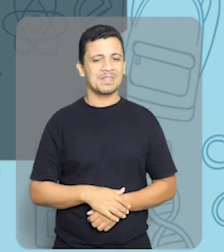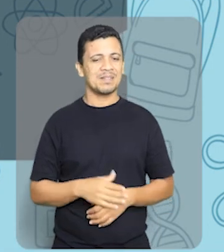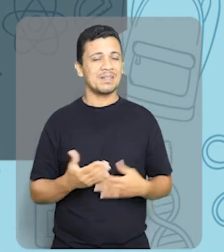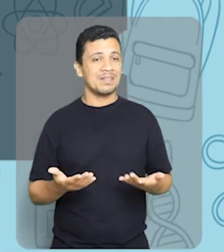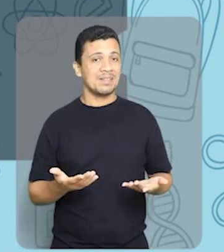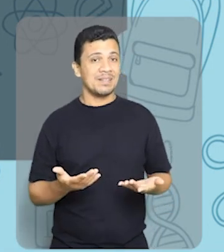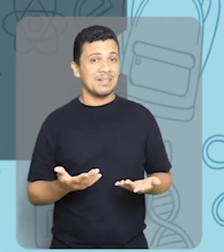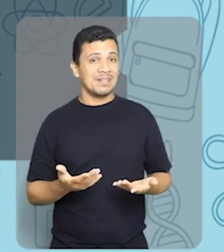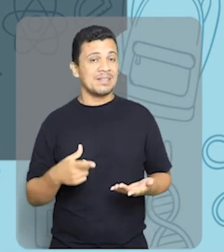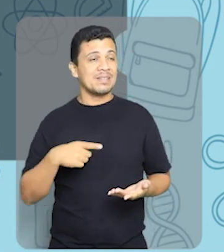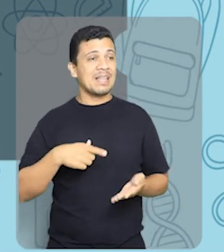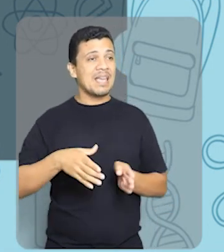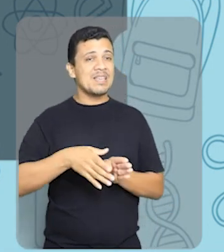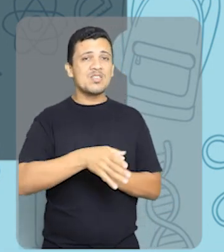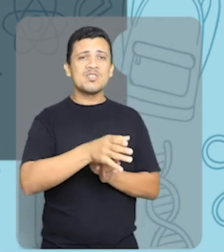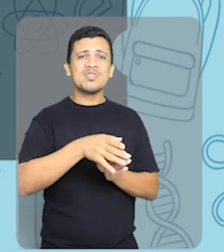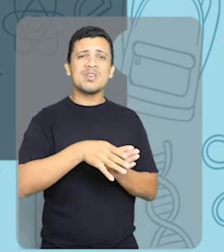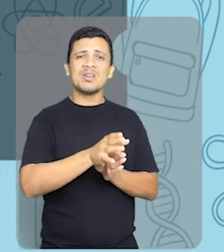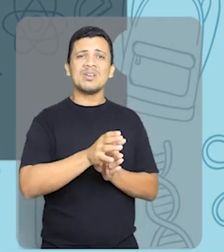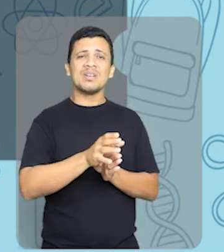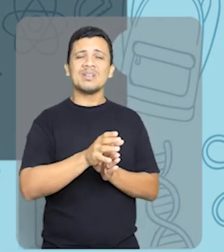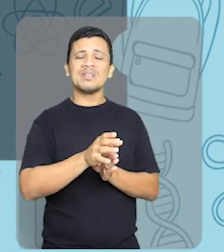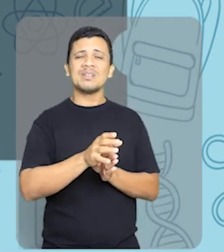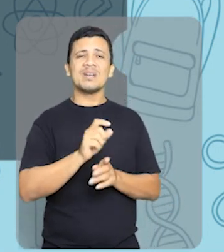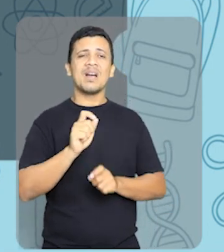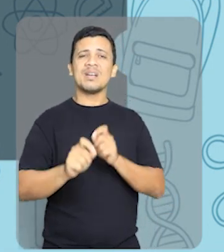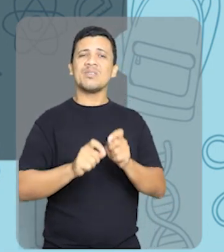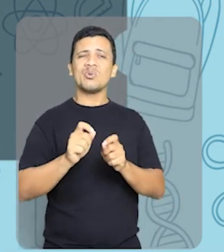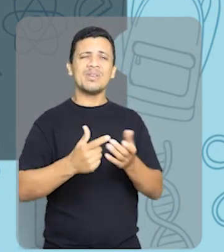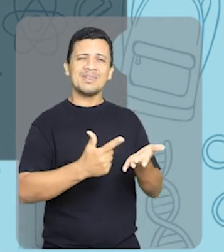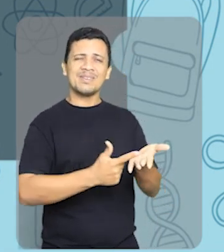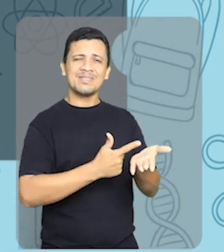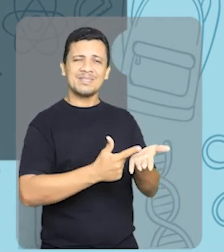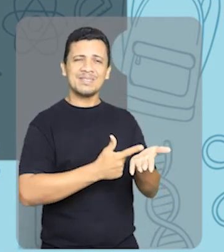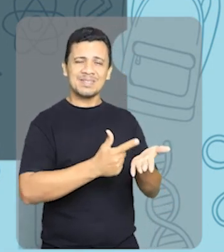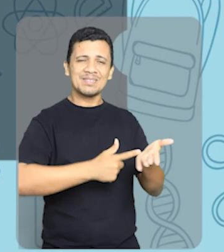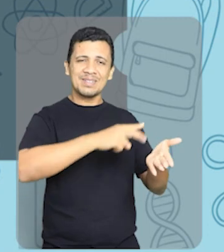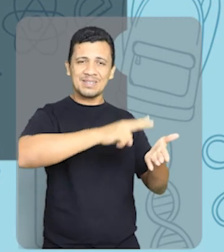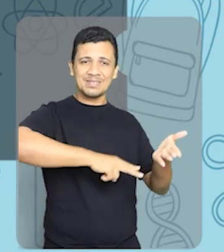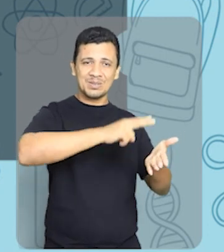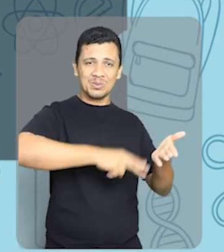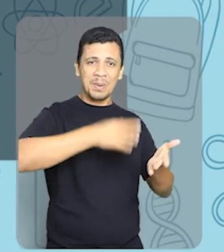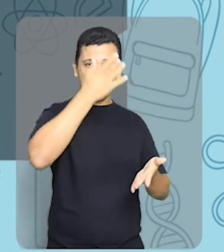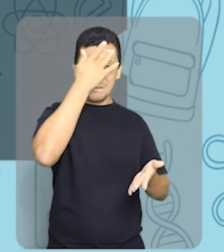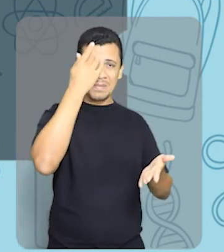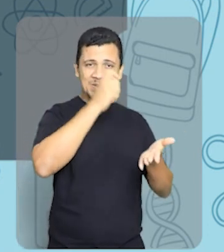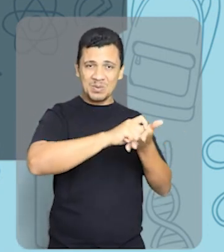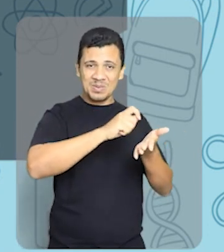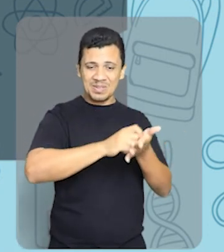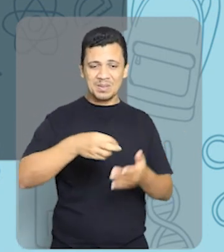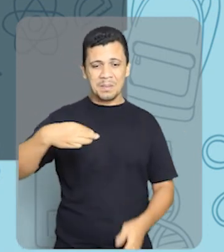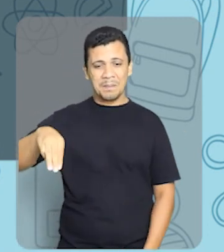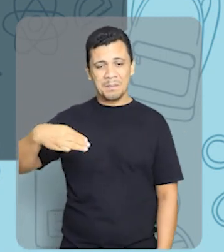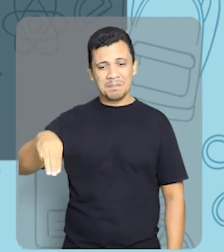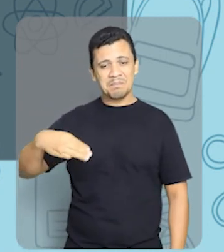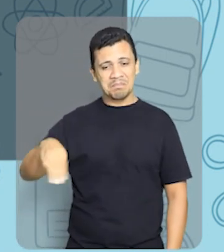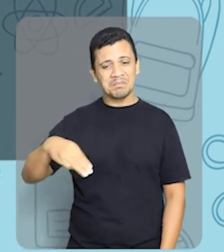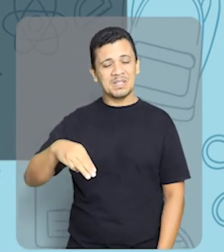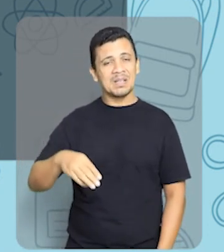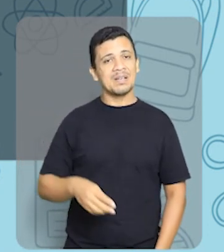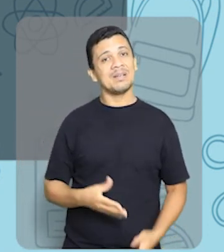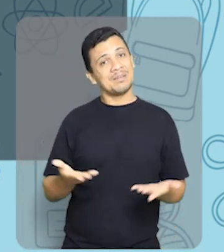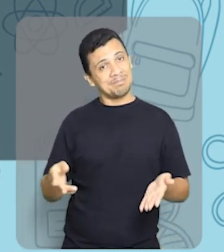indicaria algumas sugestões de leituras de autores maranhenses para vocês. Lógico, a gente indica a própria